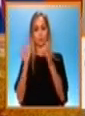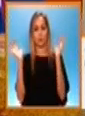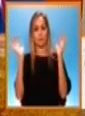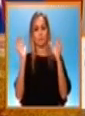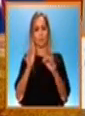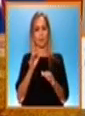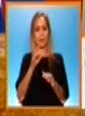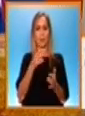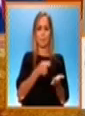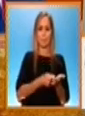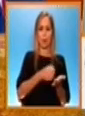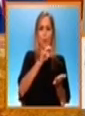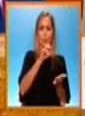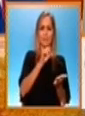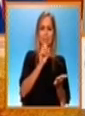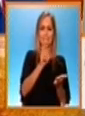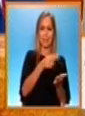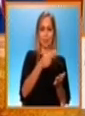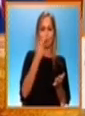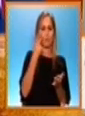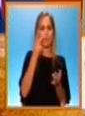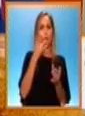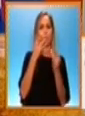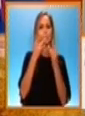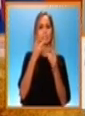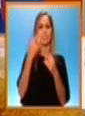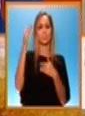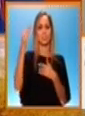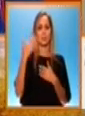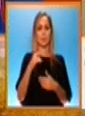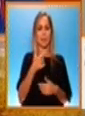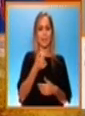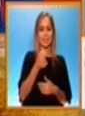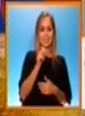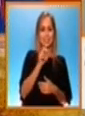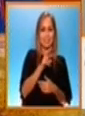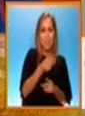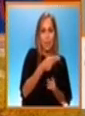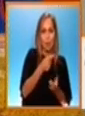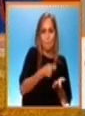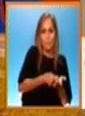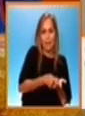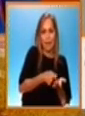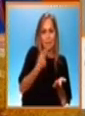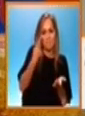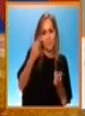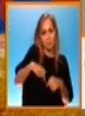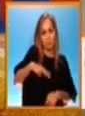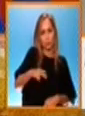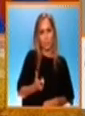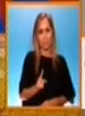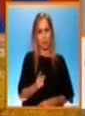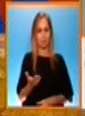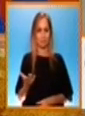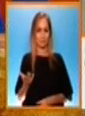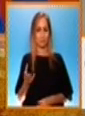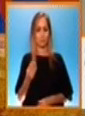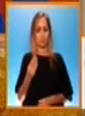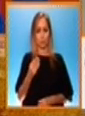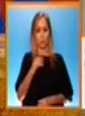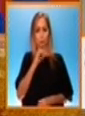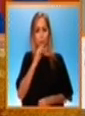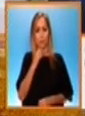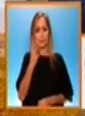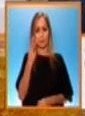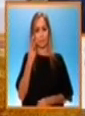as pessoas pagam 80 euros para um bilhete para ver um artista estrangeiro, mas depois não podem pagar 15 euros para ver o que é deles. Muitos podem, e muitos vão. Sabes, também vamos valorizar aqueles que ainda